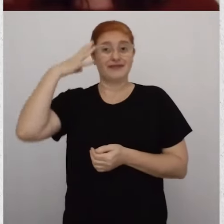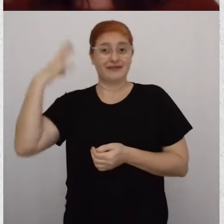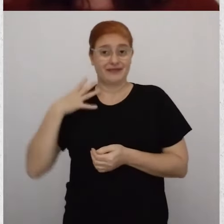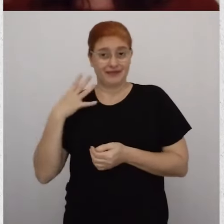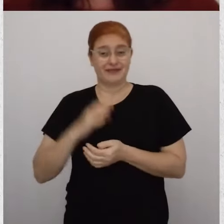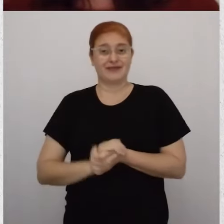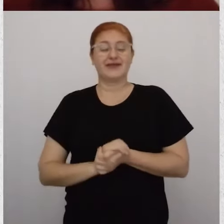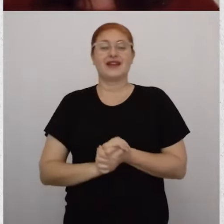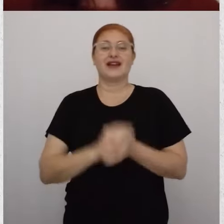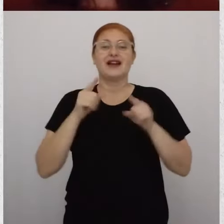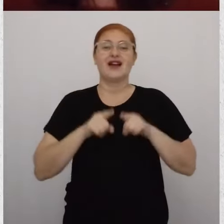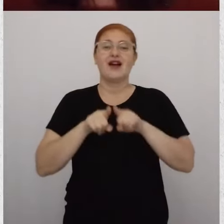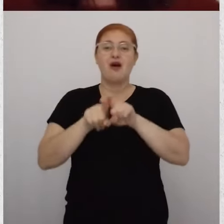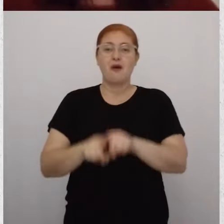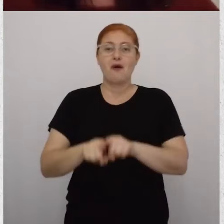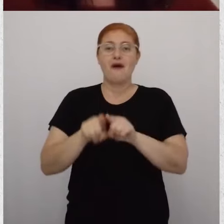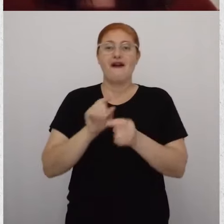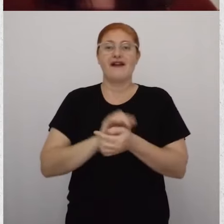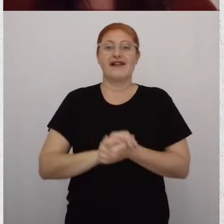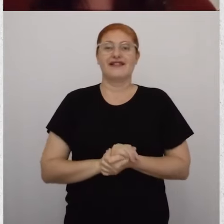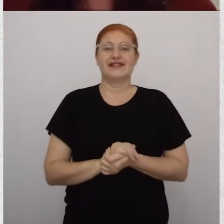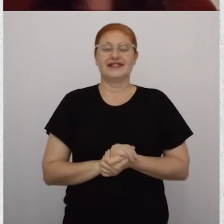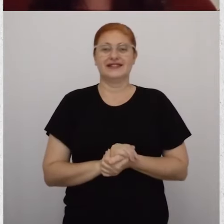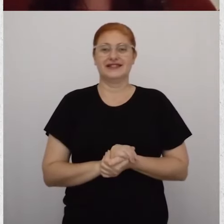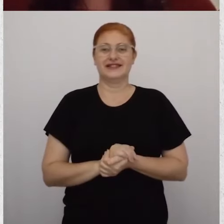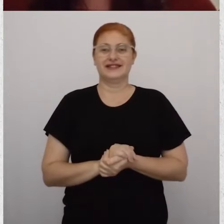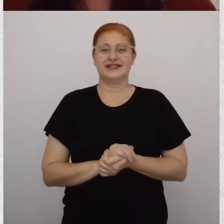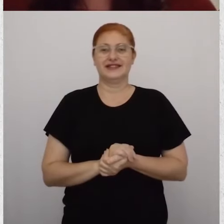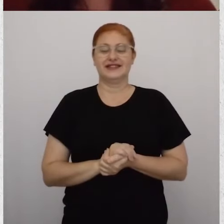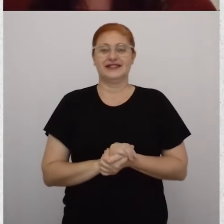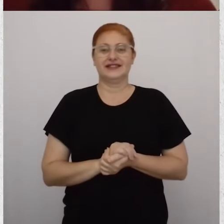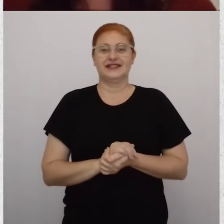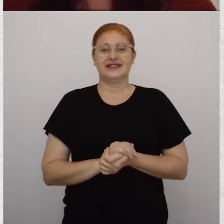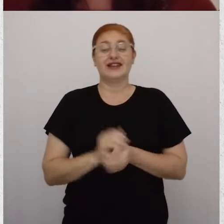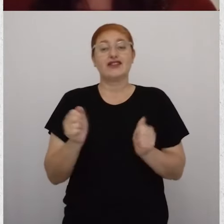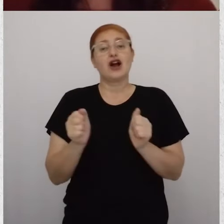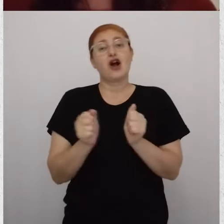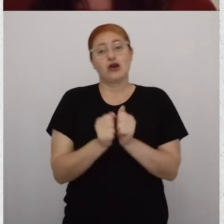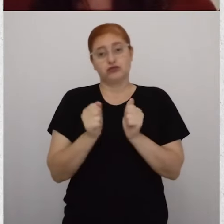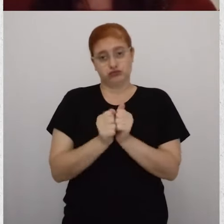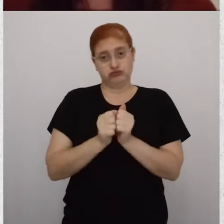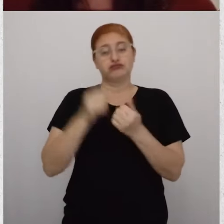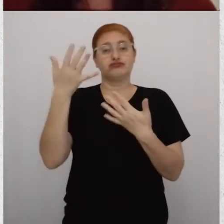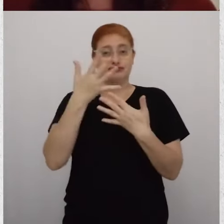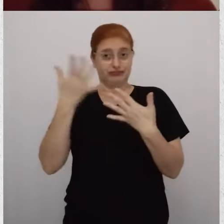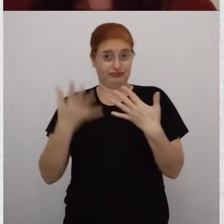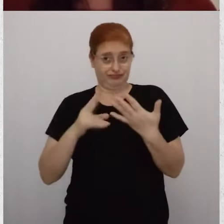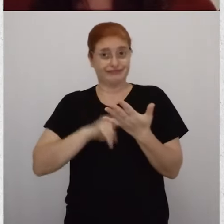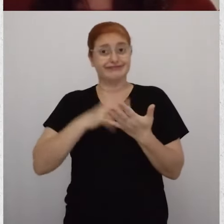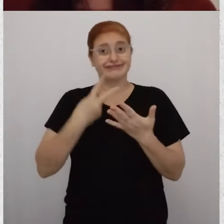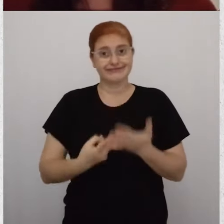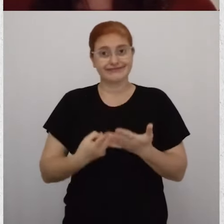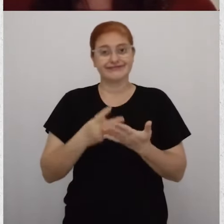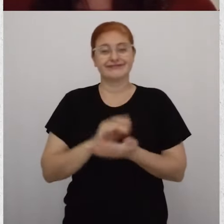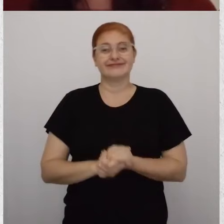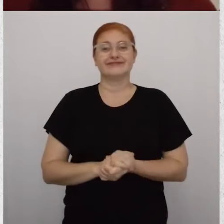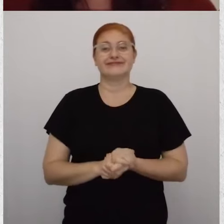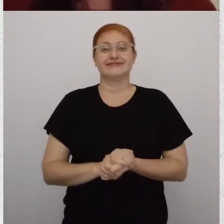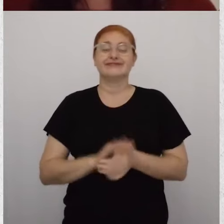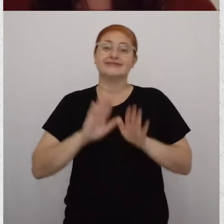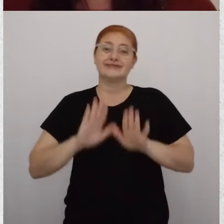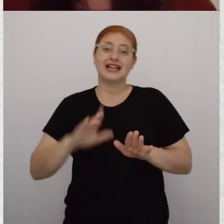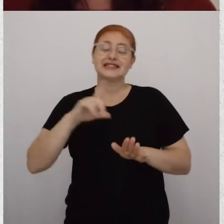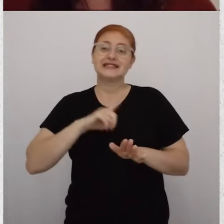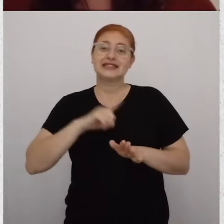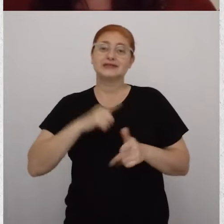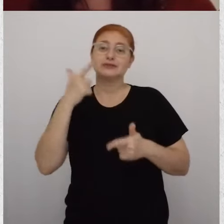é a nossa companheira que iria ficar aqui conosco para fazer a tradução para Libras. E ela está